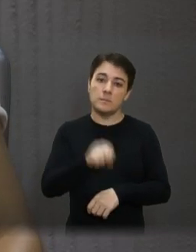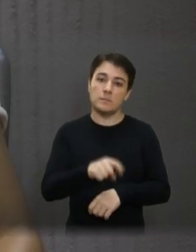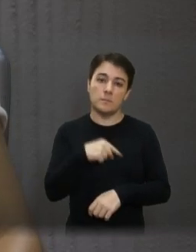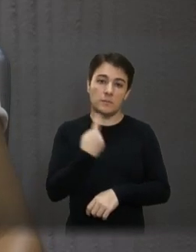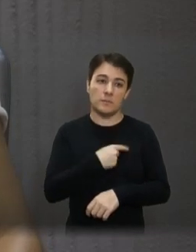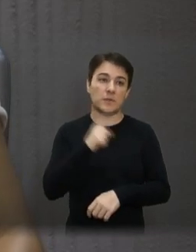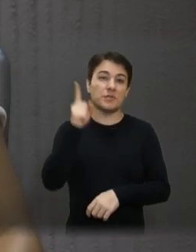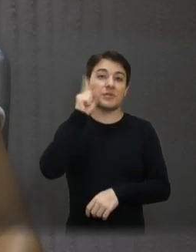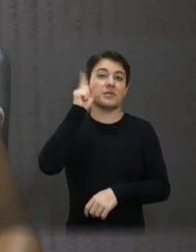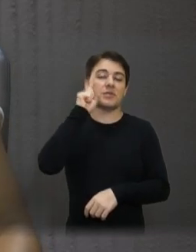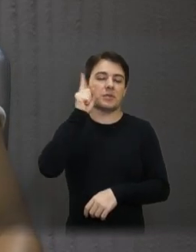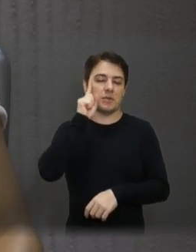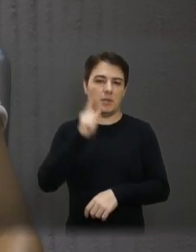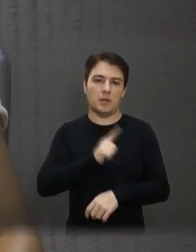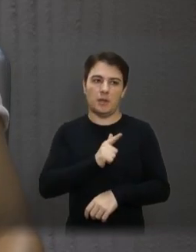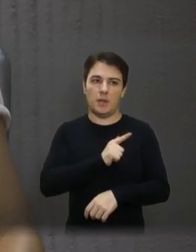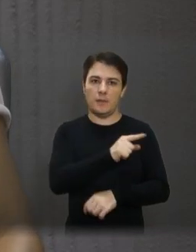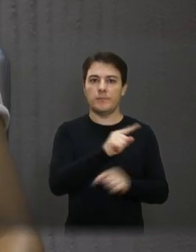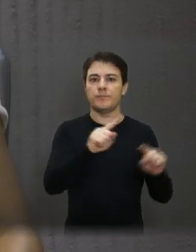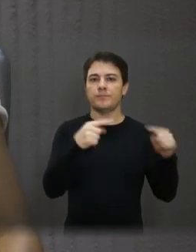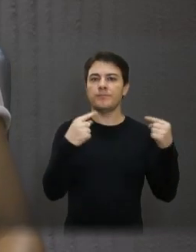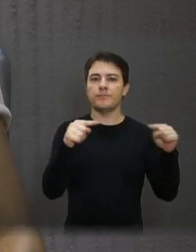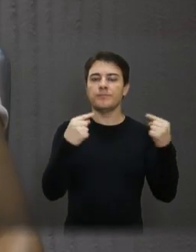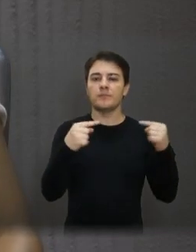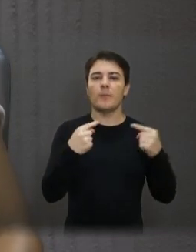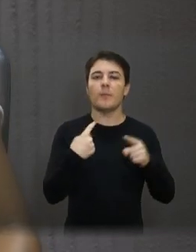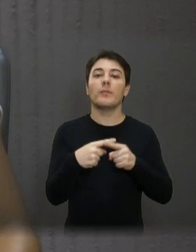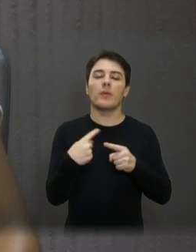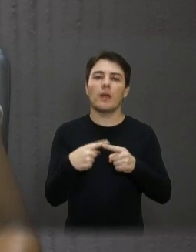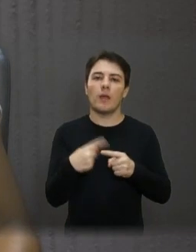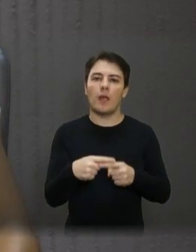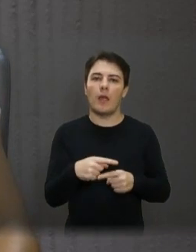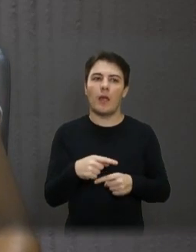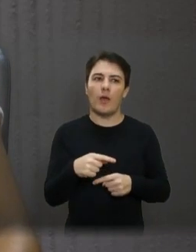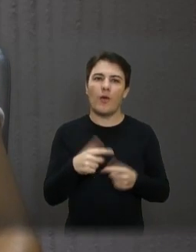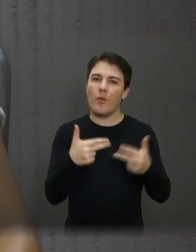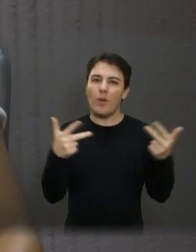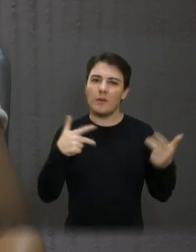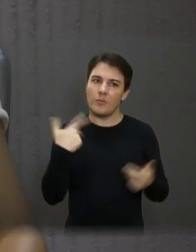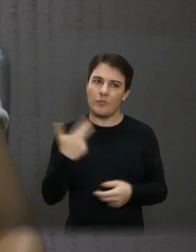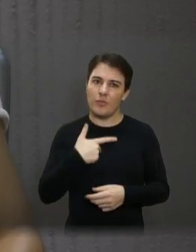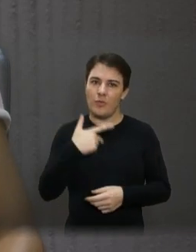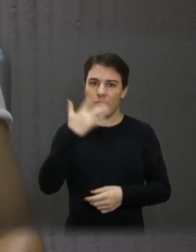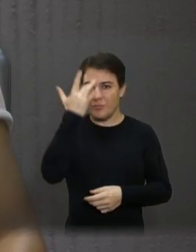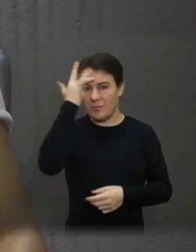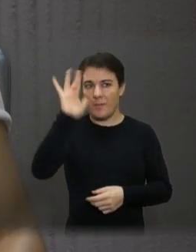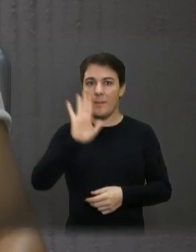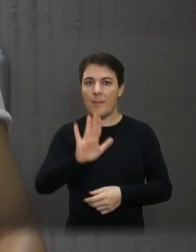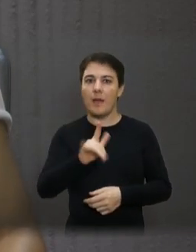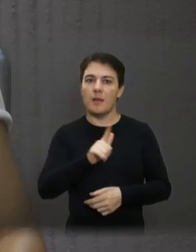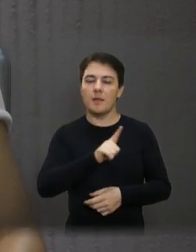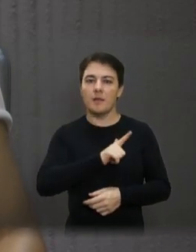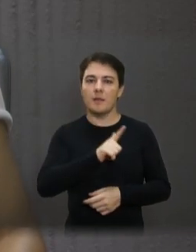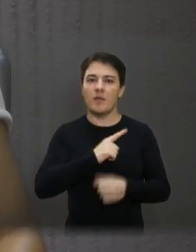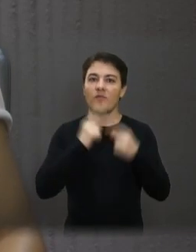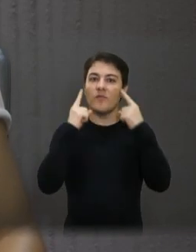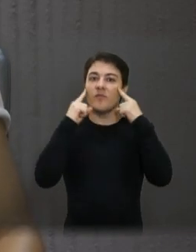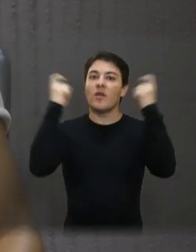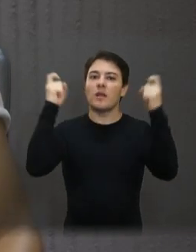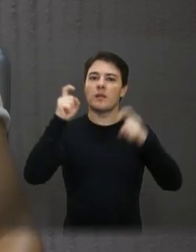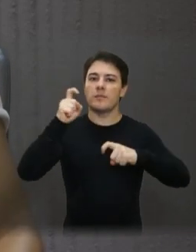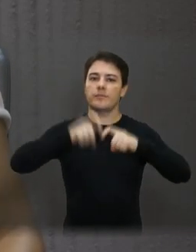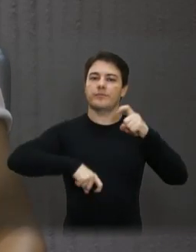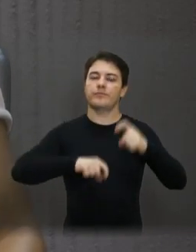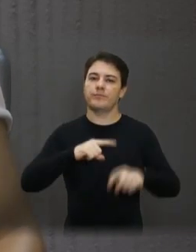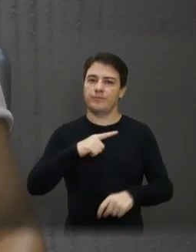os dias com relatos com denúncias foram que a gente não tem que não chegam aos conhecimento dessa violência sexual contra essas meninas e